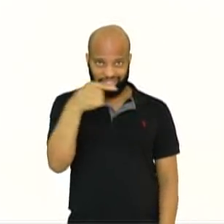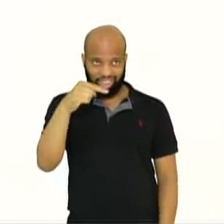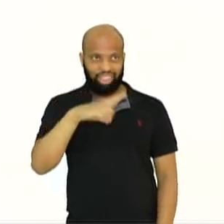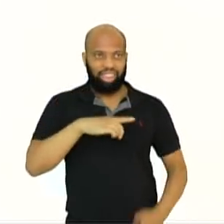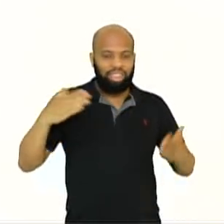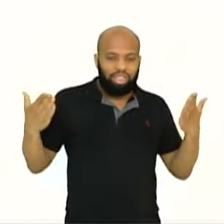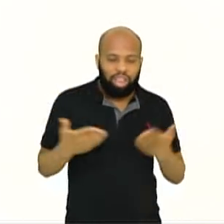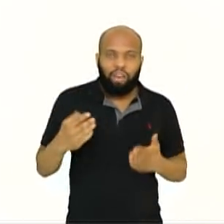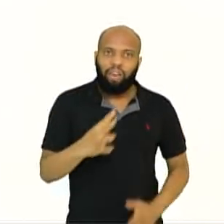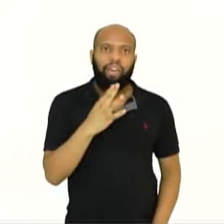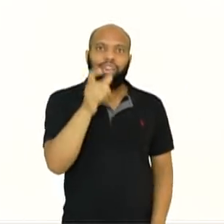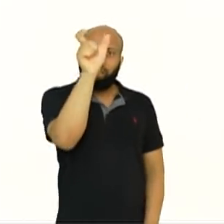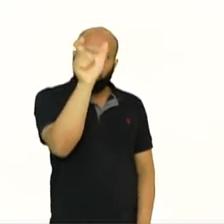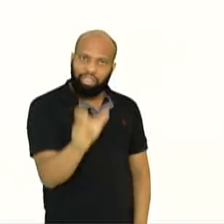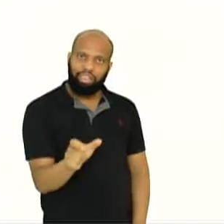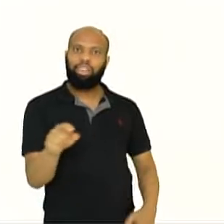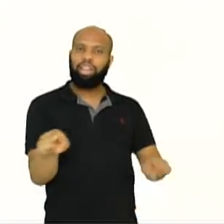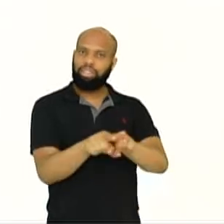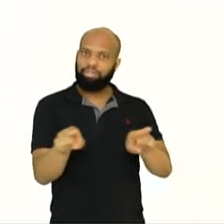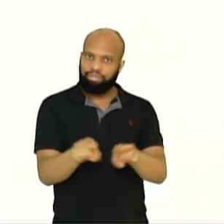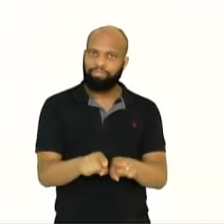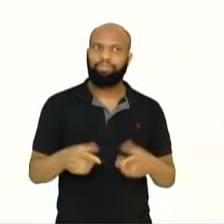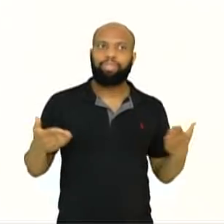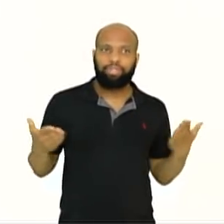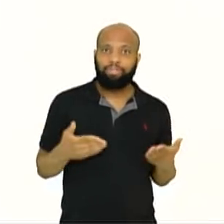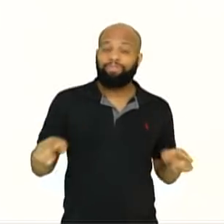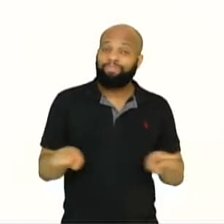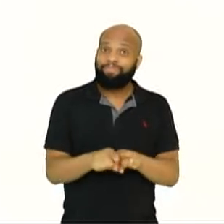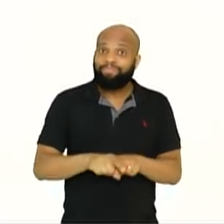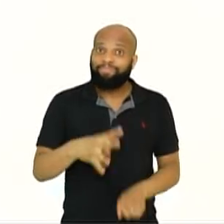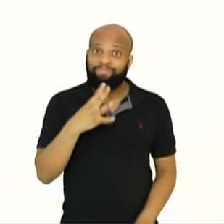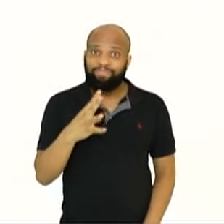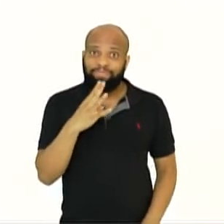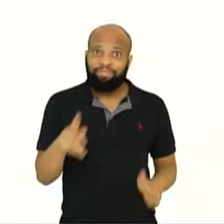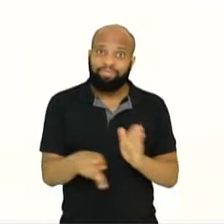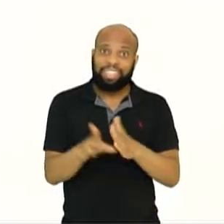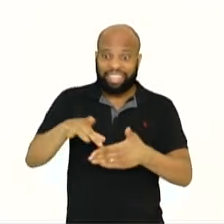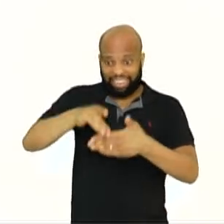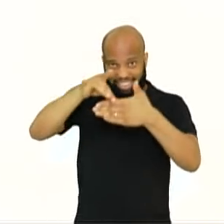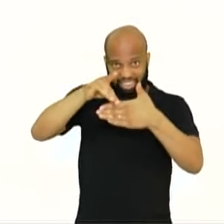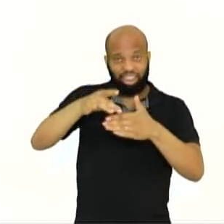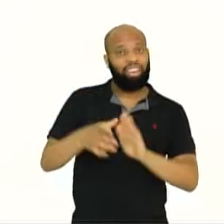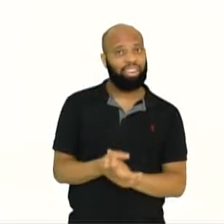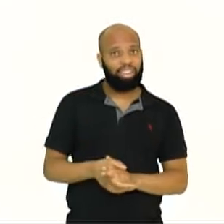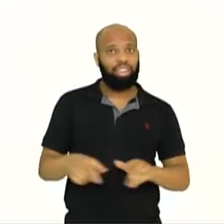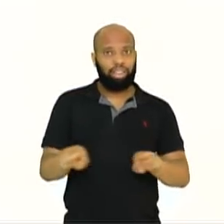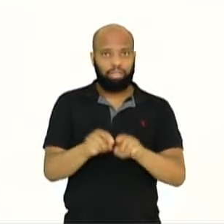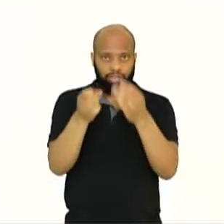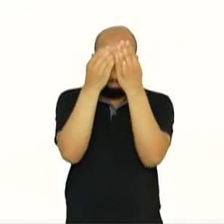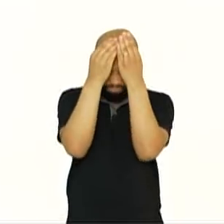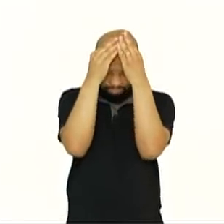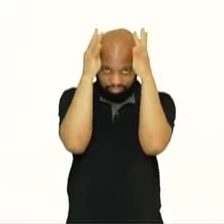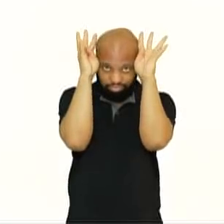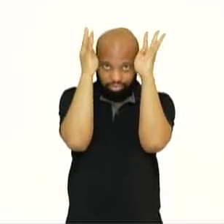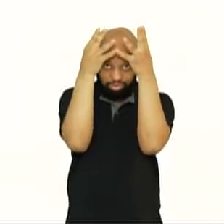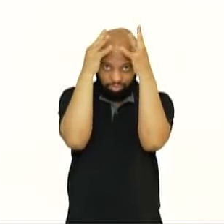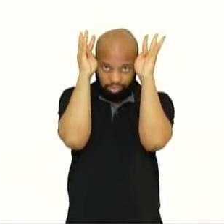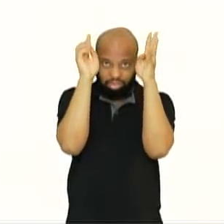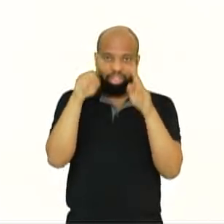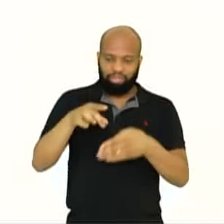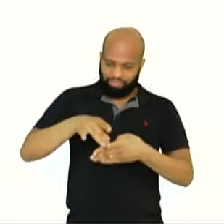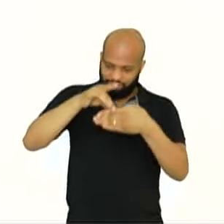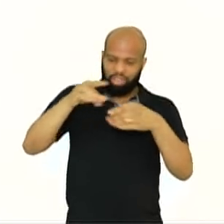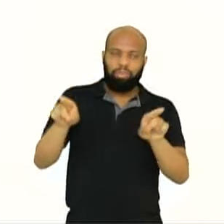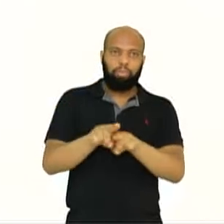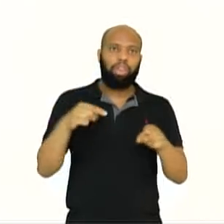né, de conhecer um pouco, inclusive agora conhecer o cacique, e eu tive essa curiosidade de, inclusive, fazer essa